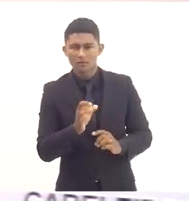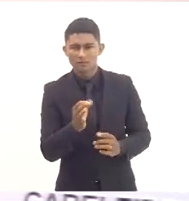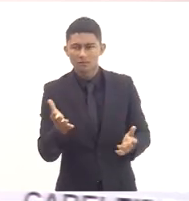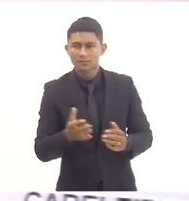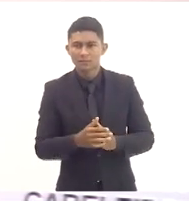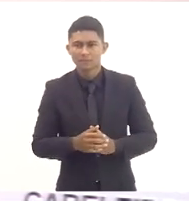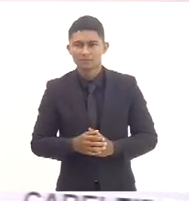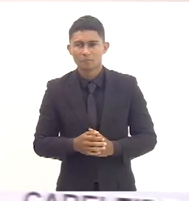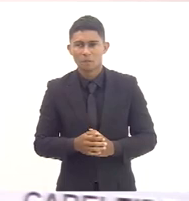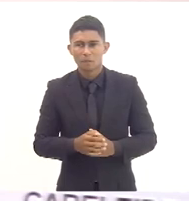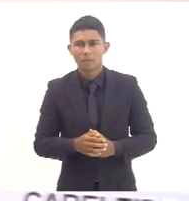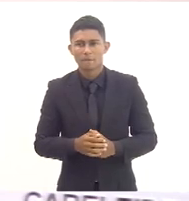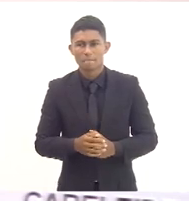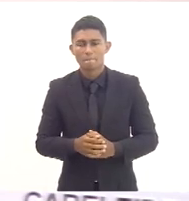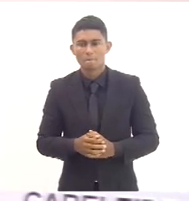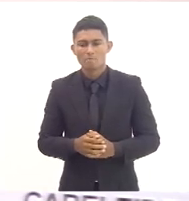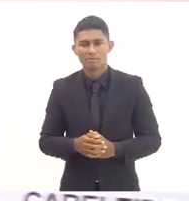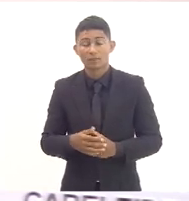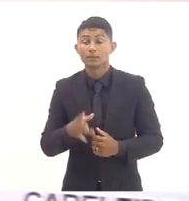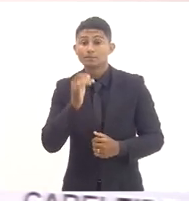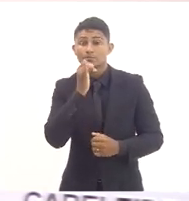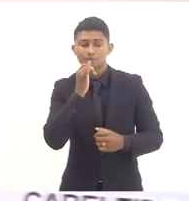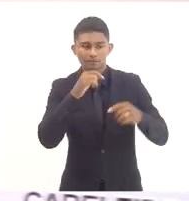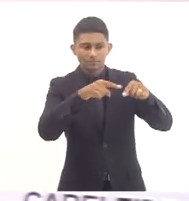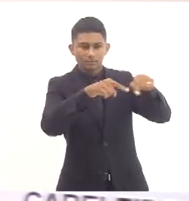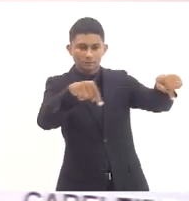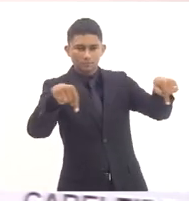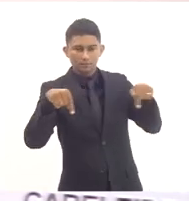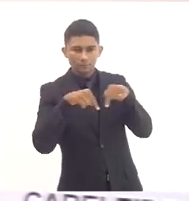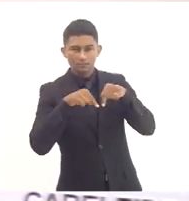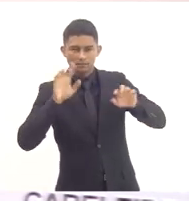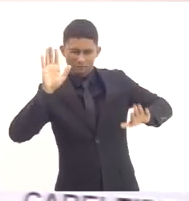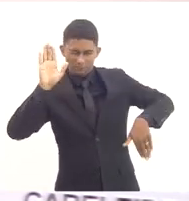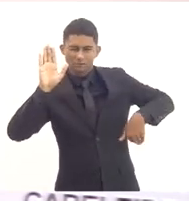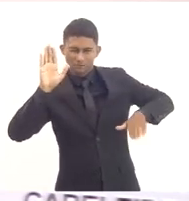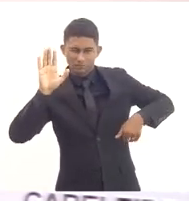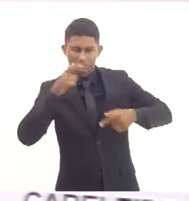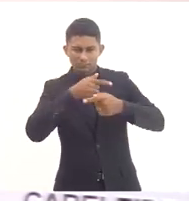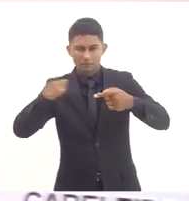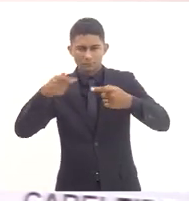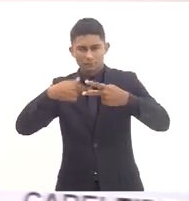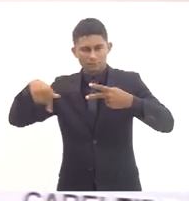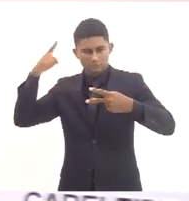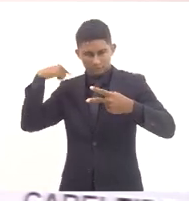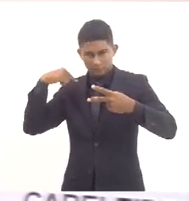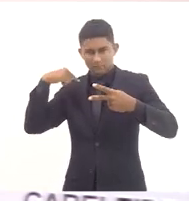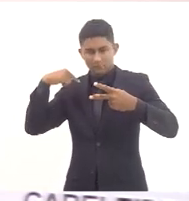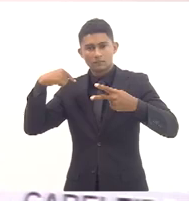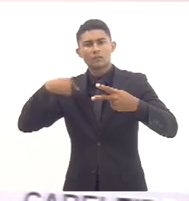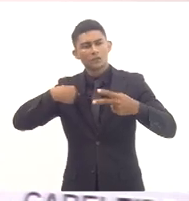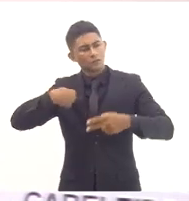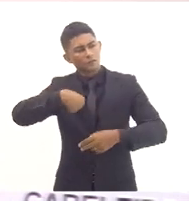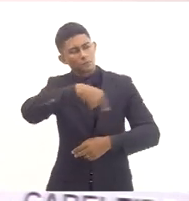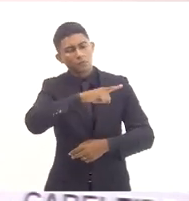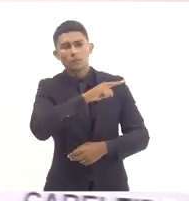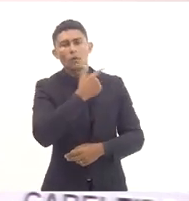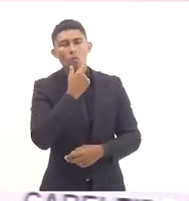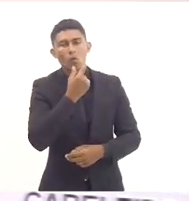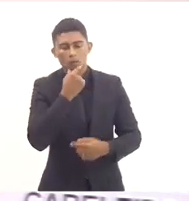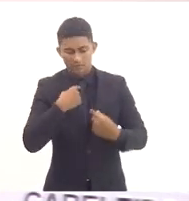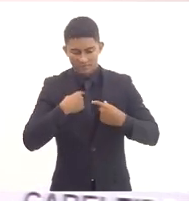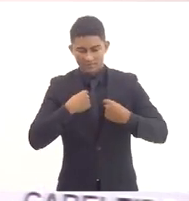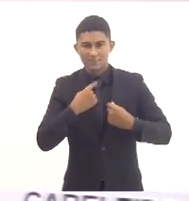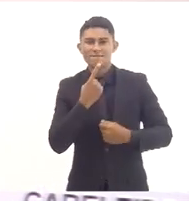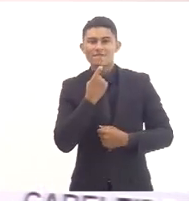como quando eu fui para a piscina com meu meu filho a umas duas semanas atrás e e o salva-vidas guarda-vidas